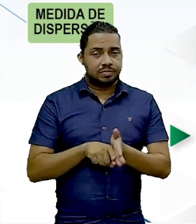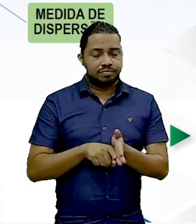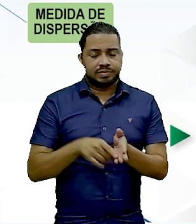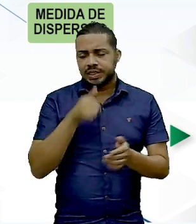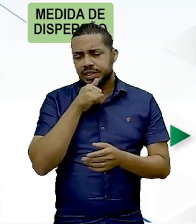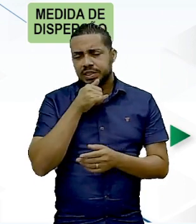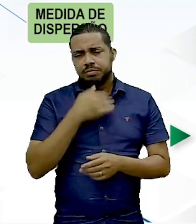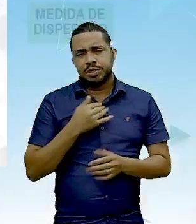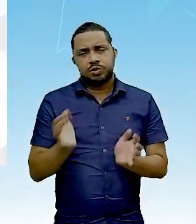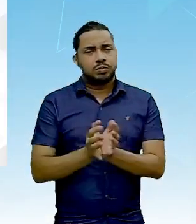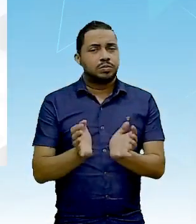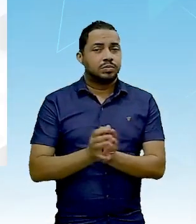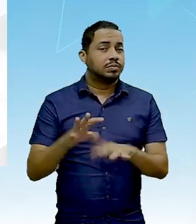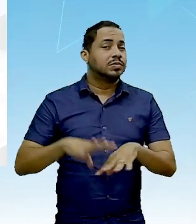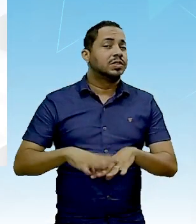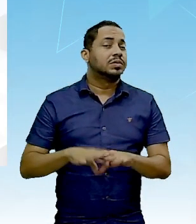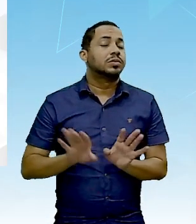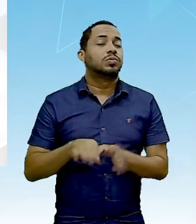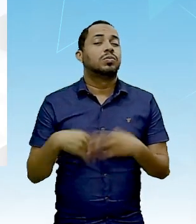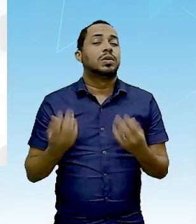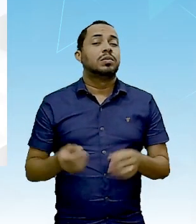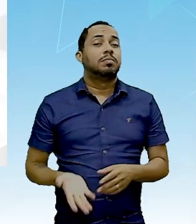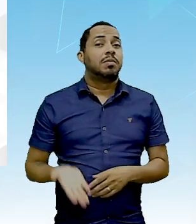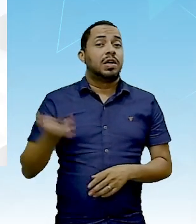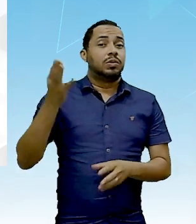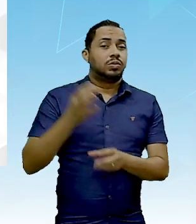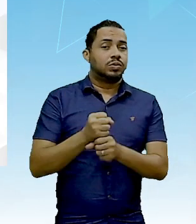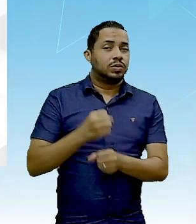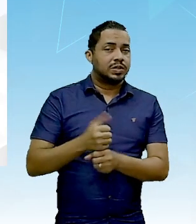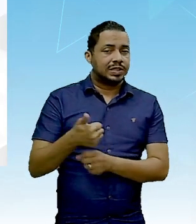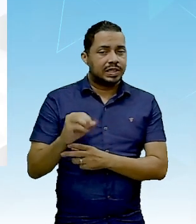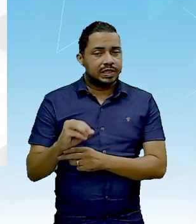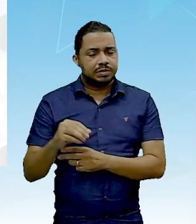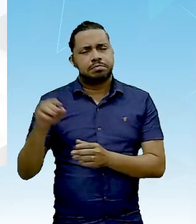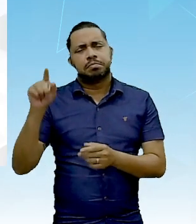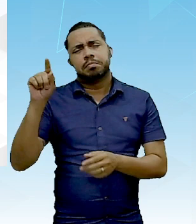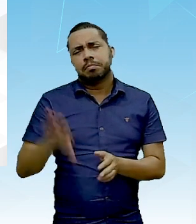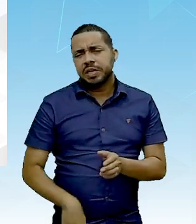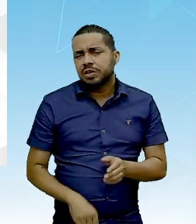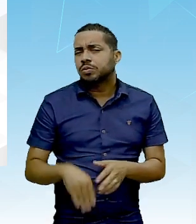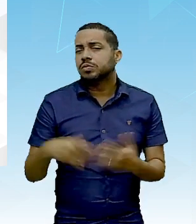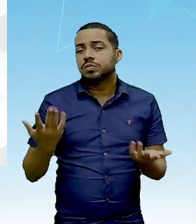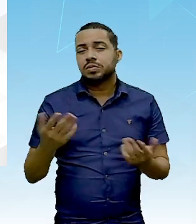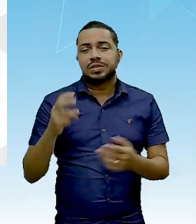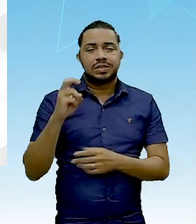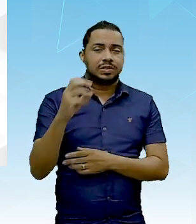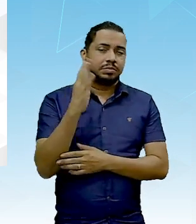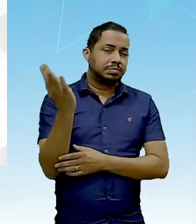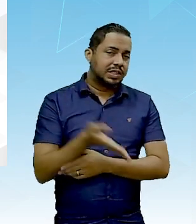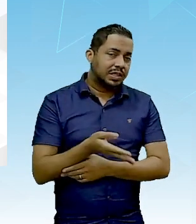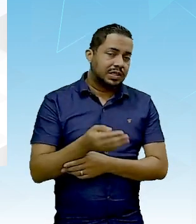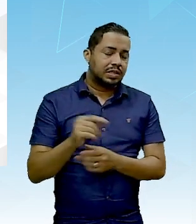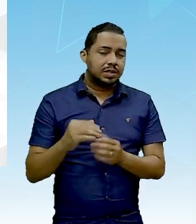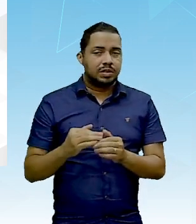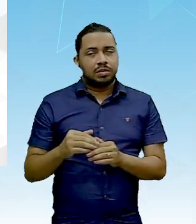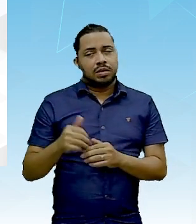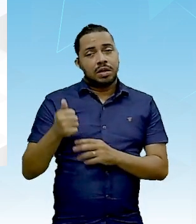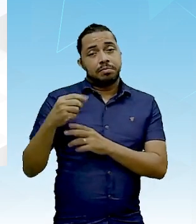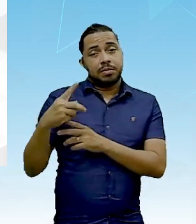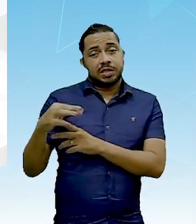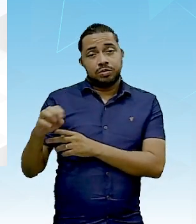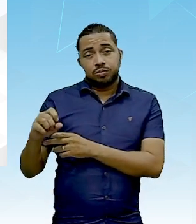de matemática, qual foi a maior nota? 10. Qual foi a menor nota? 5,5. E a amplitude vai ser